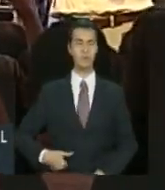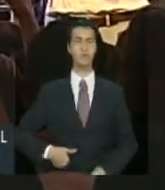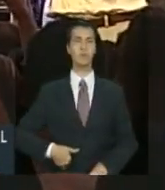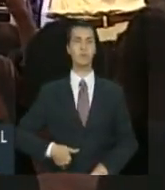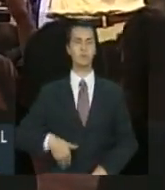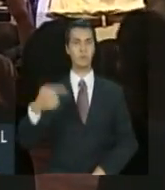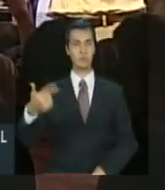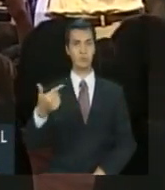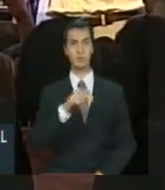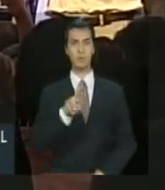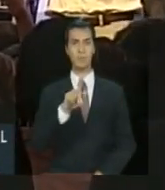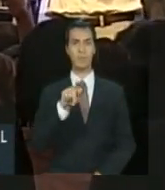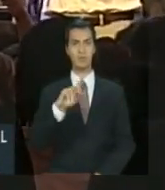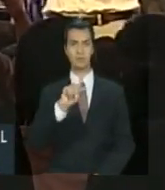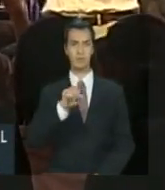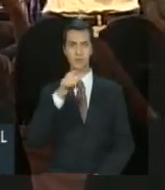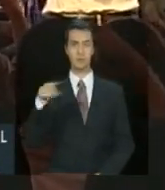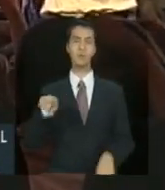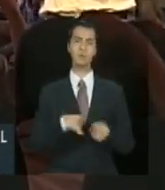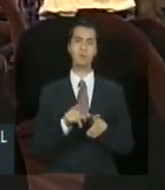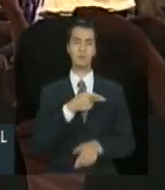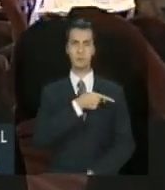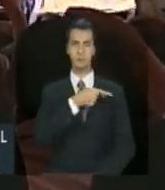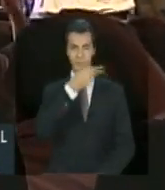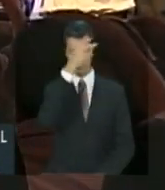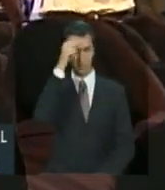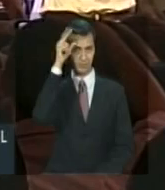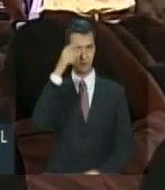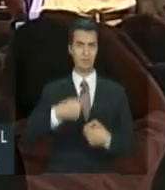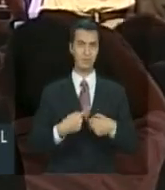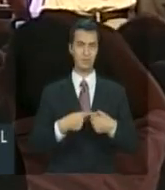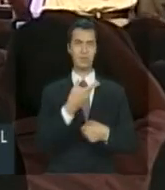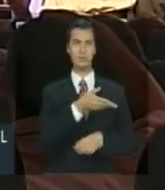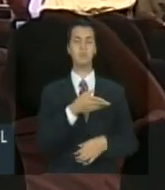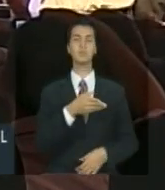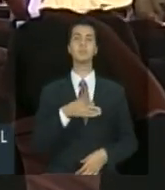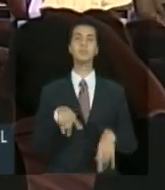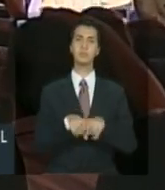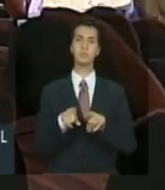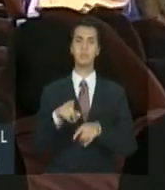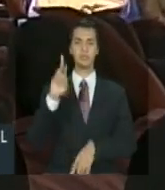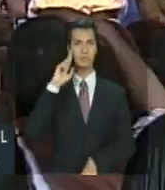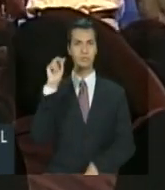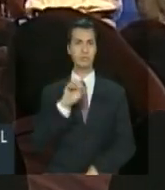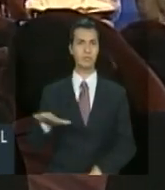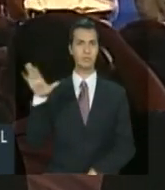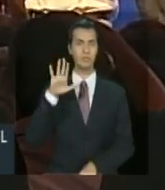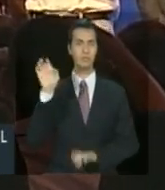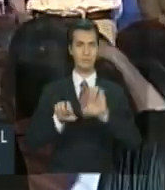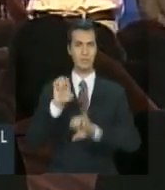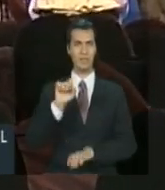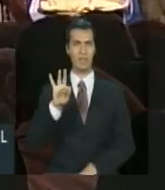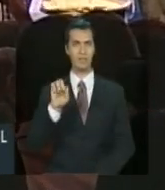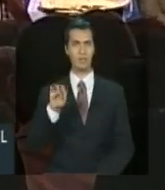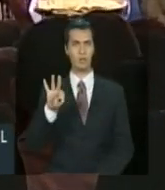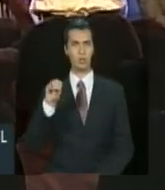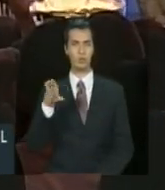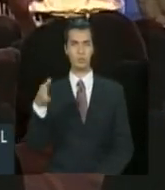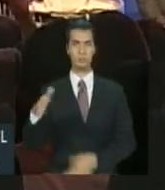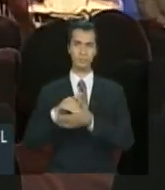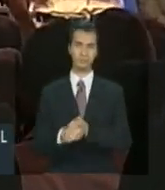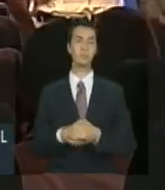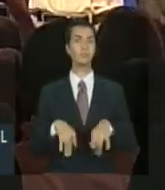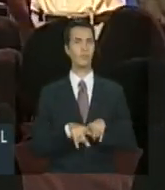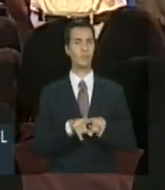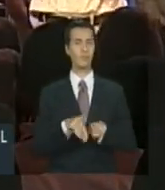Paes, ministro das Cidades Nelson, diretor-geral da Atento. É para nós uma... Queria saudar também os